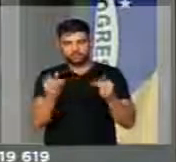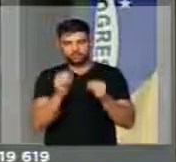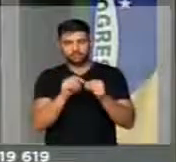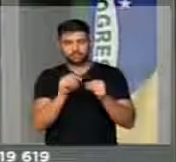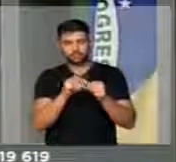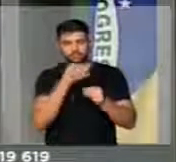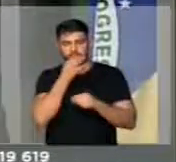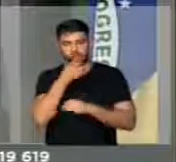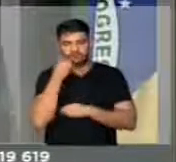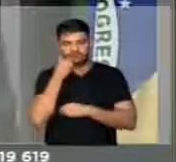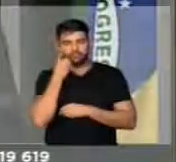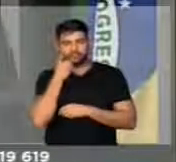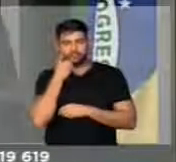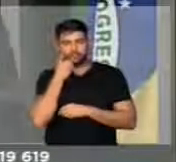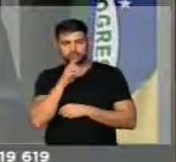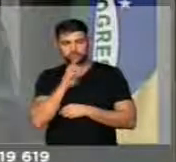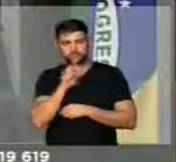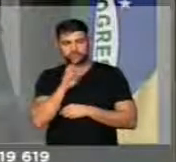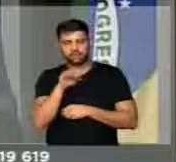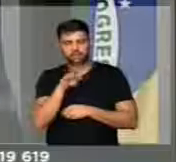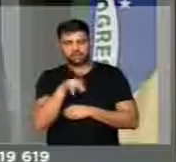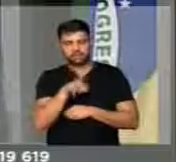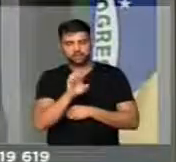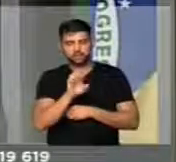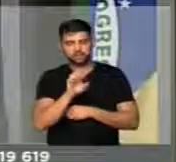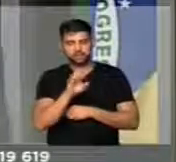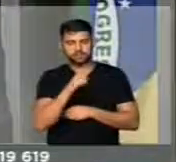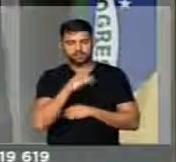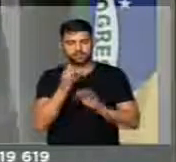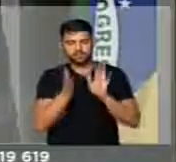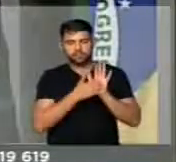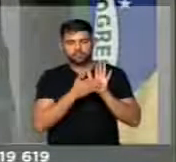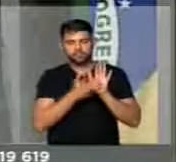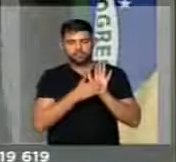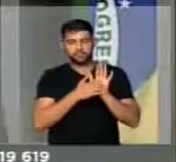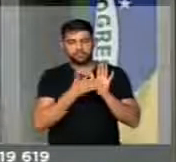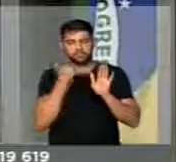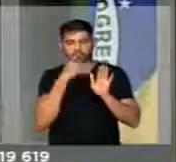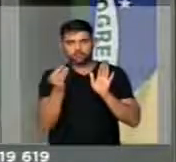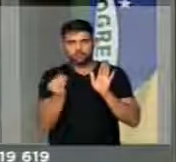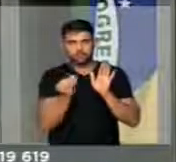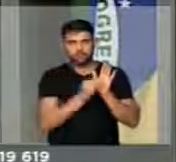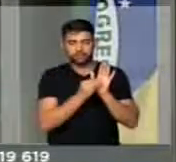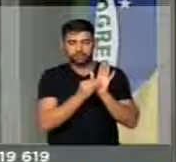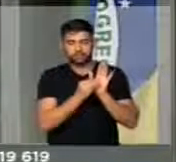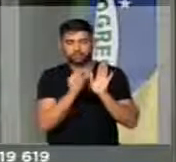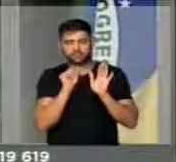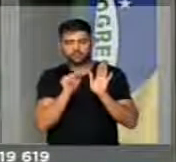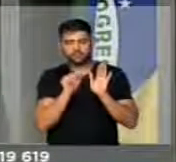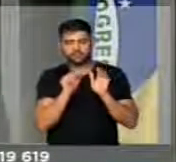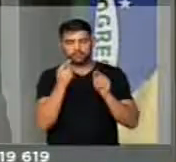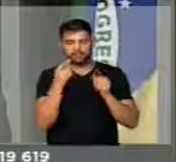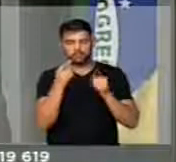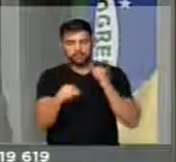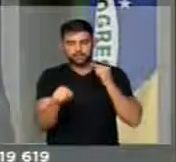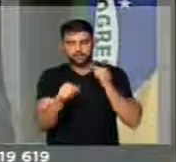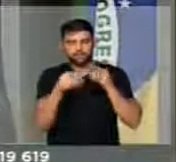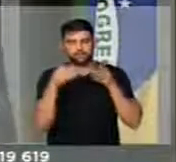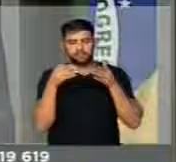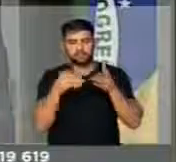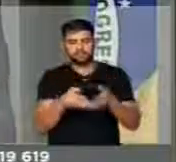a posição do deputado Zaratini, que propôs que colocássemos que é proibida